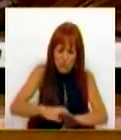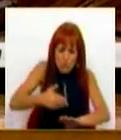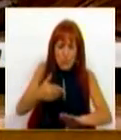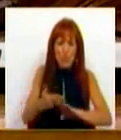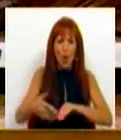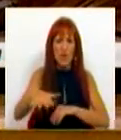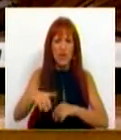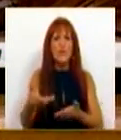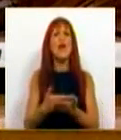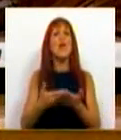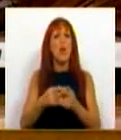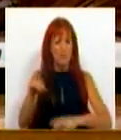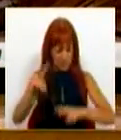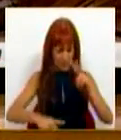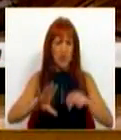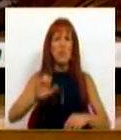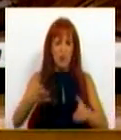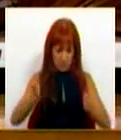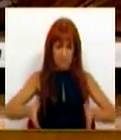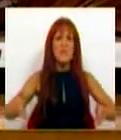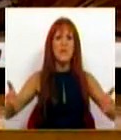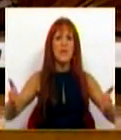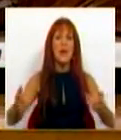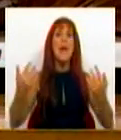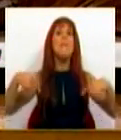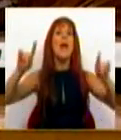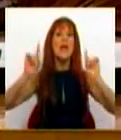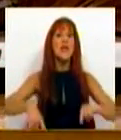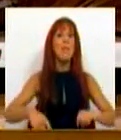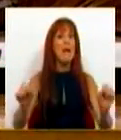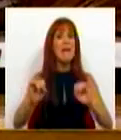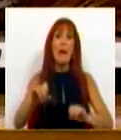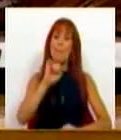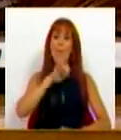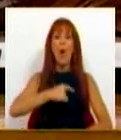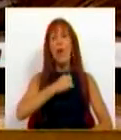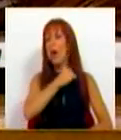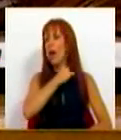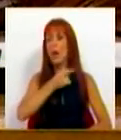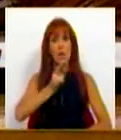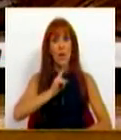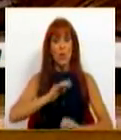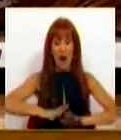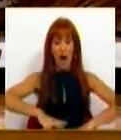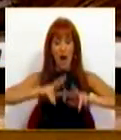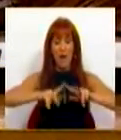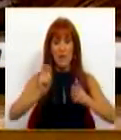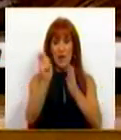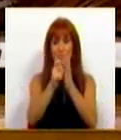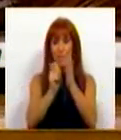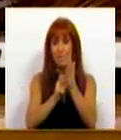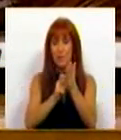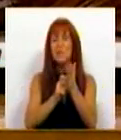reforçar a situação económica e financeira do país, mas também ninguém pode ignorar a evolução